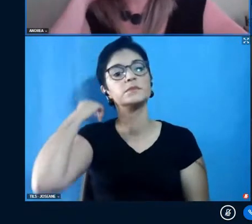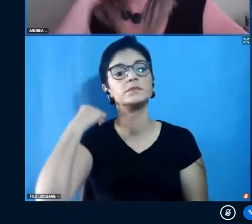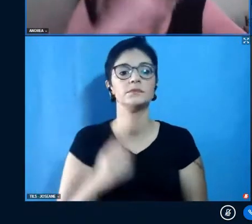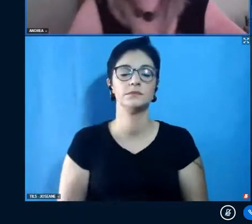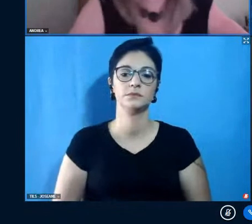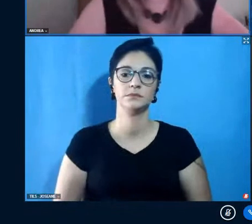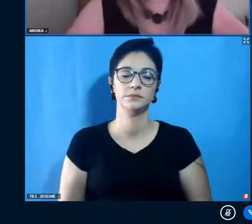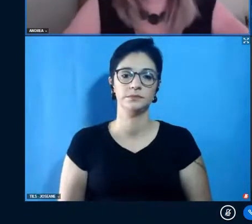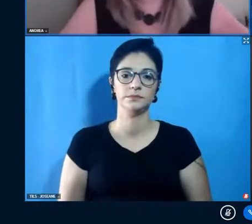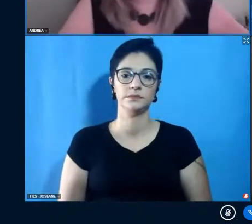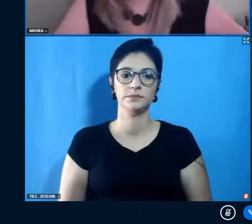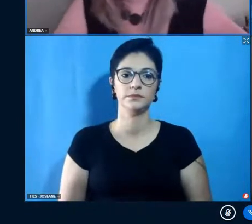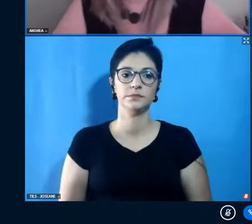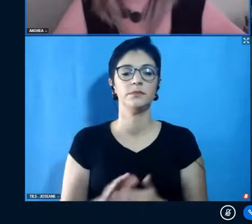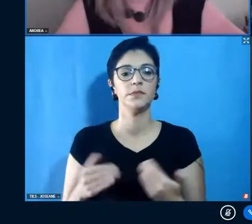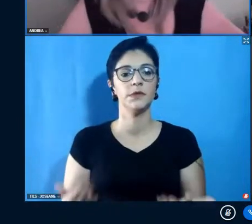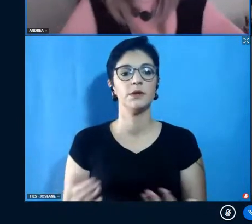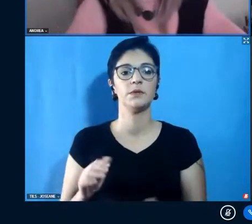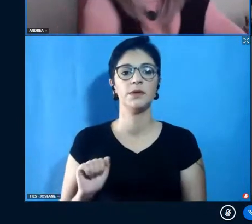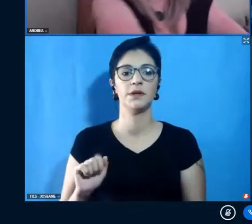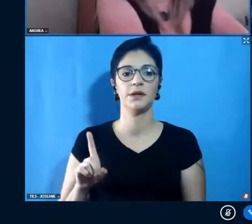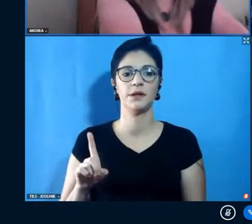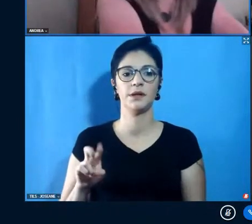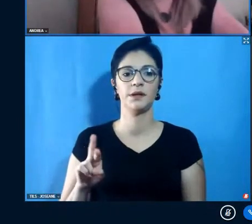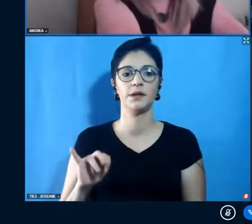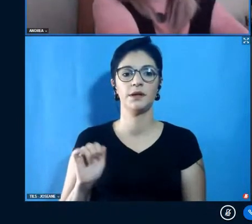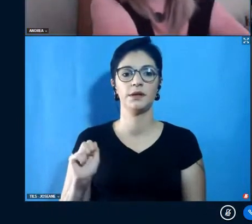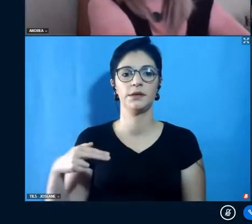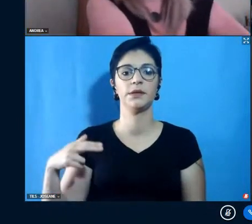Pode ser, sim. Ah, bom, a Adriana é a primeira.